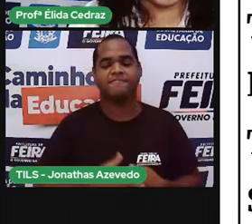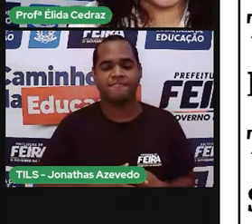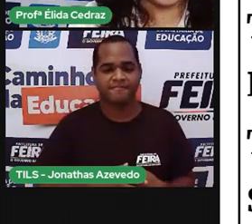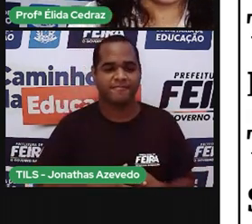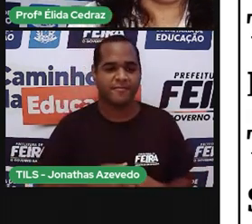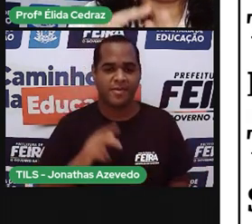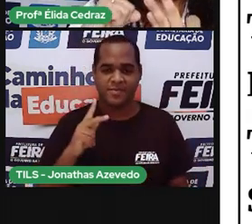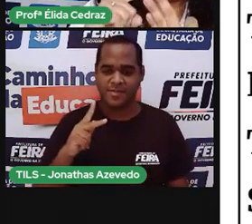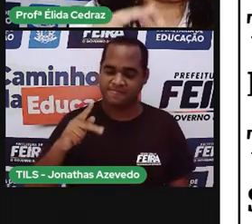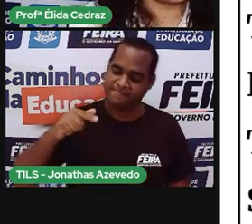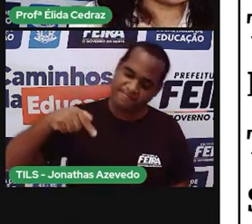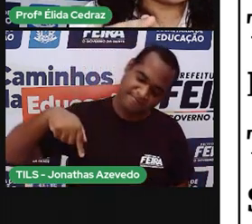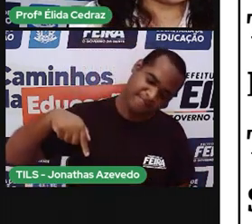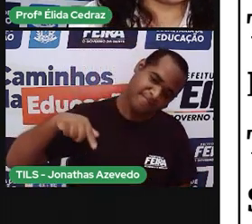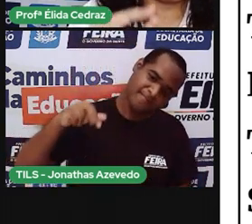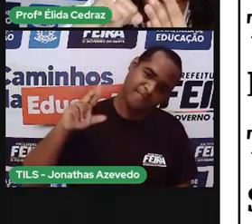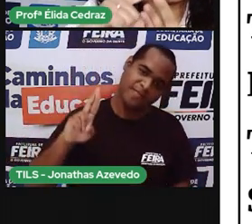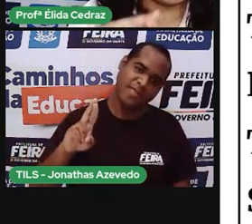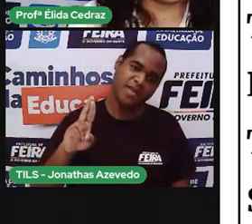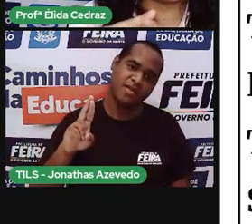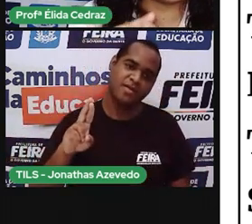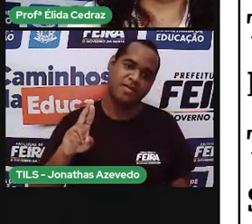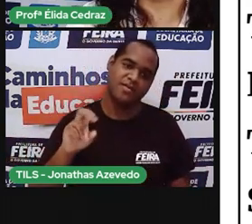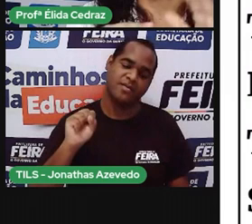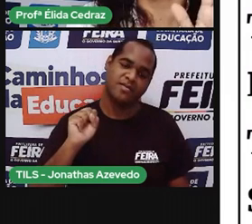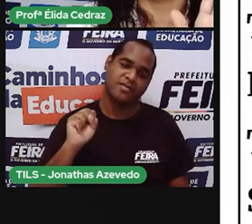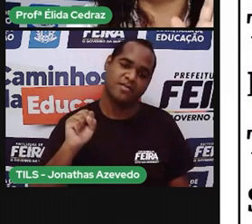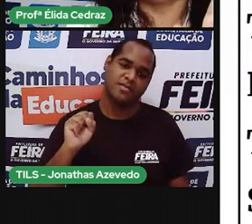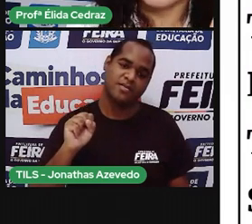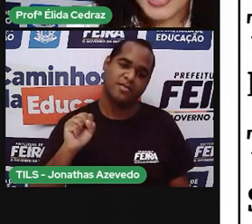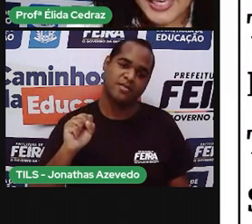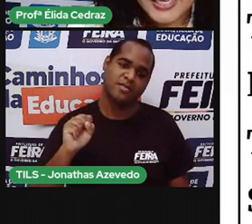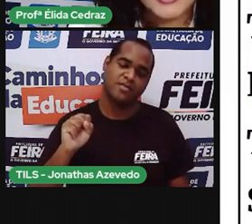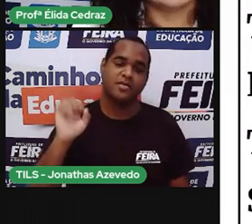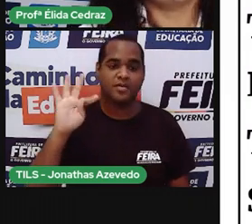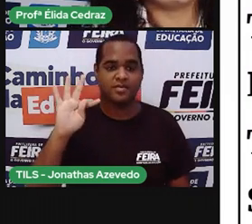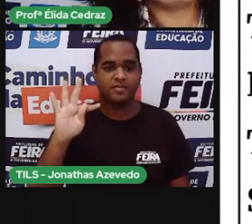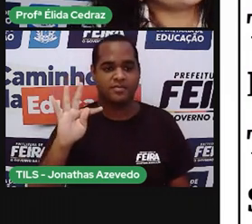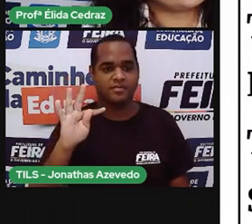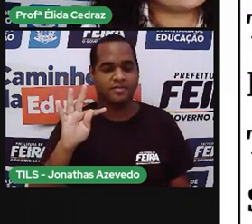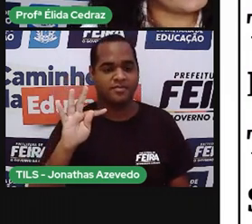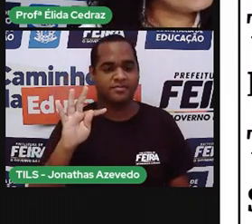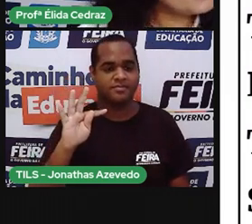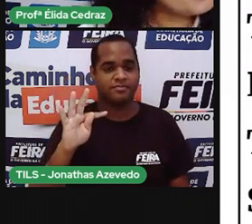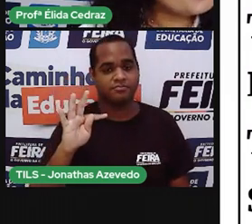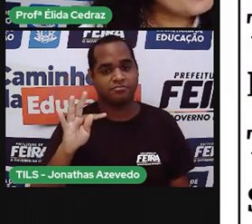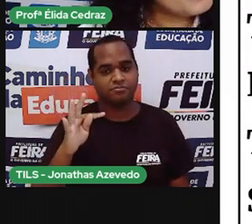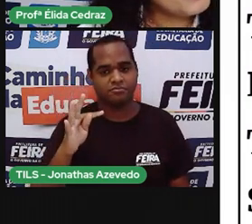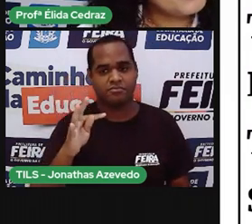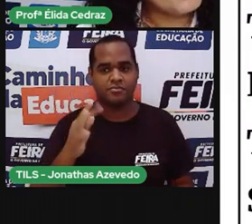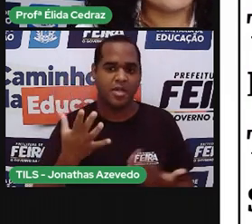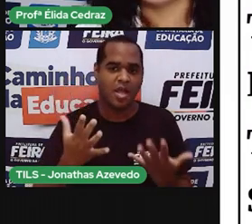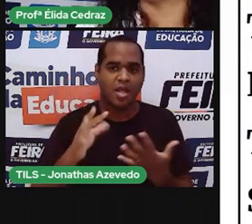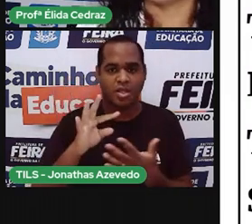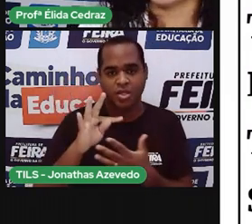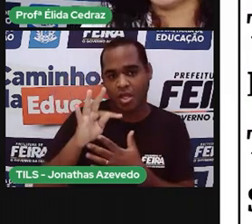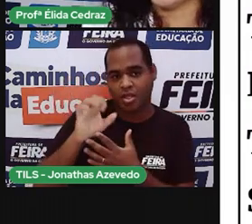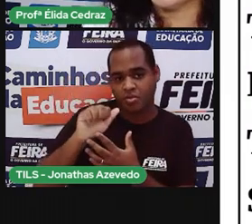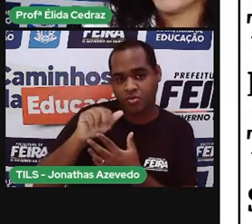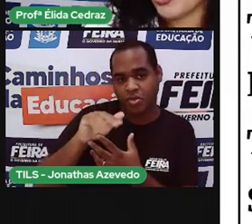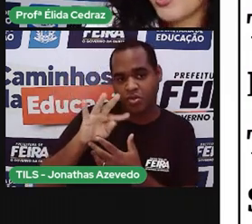q r s t e p dita tu